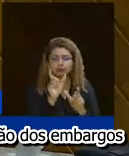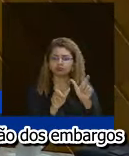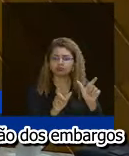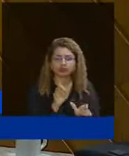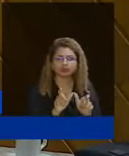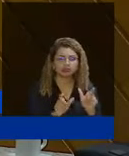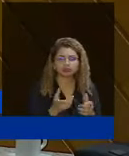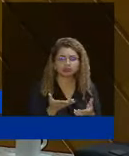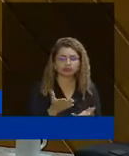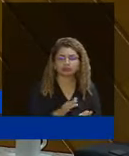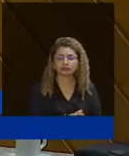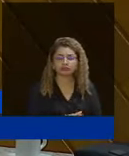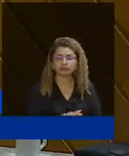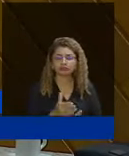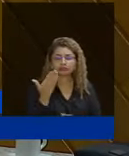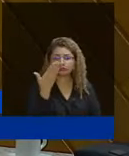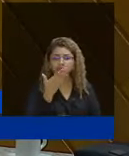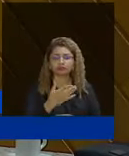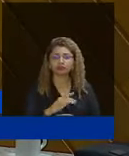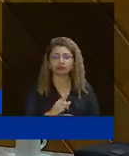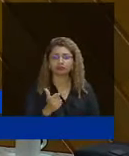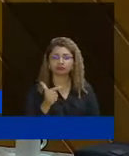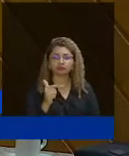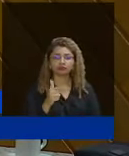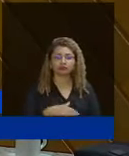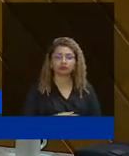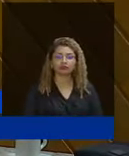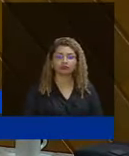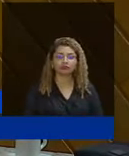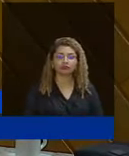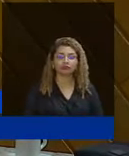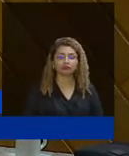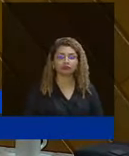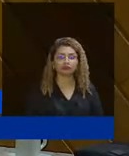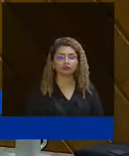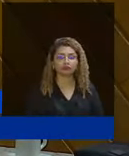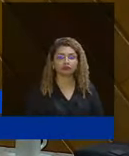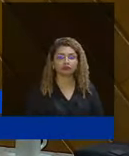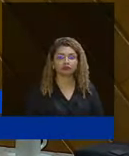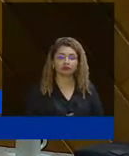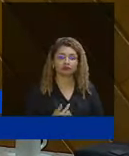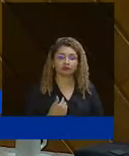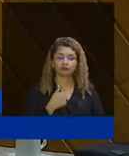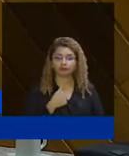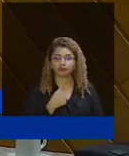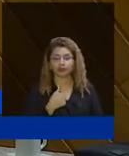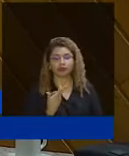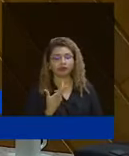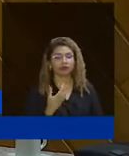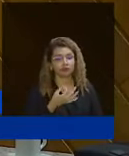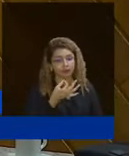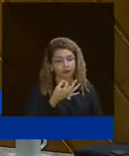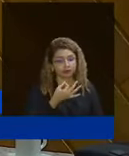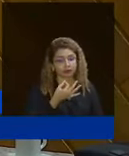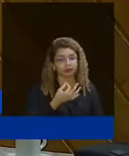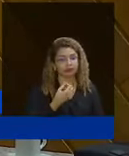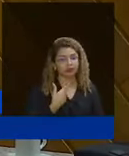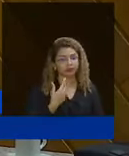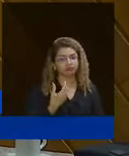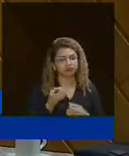vontade cooptada. Então, eu estou diante, tá, da apresentação